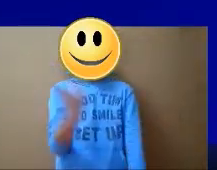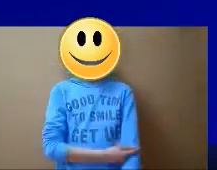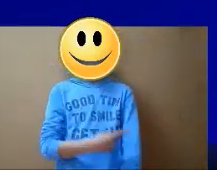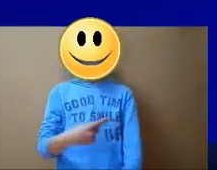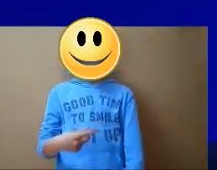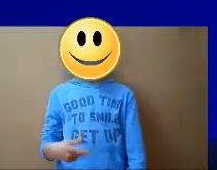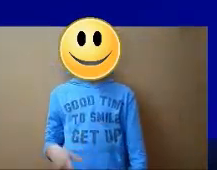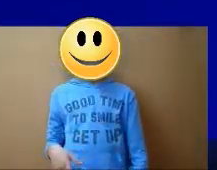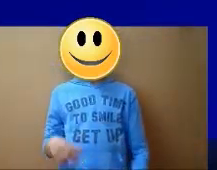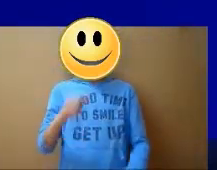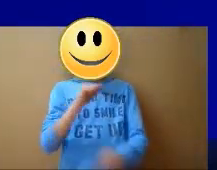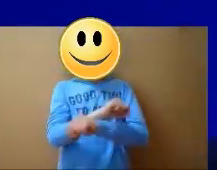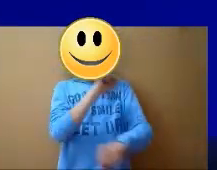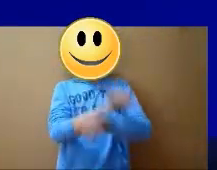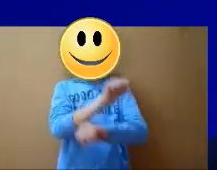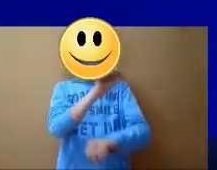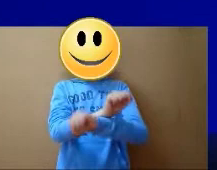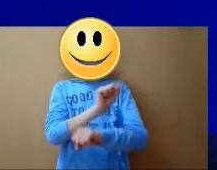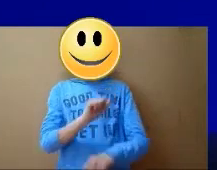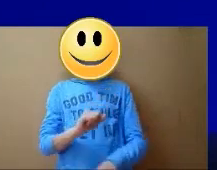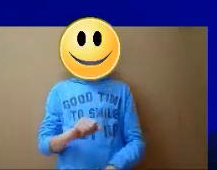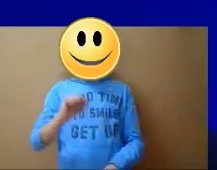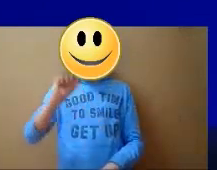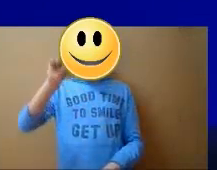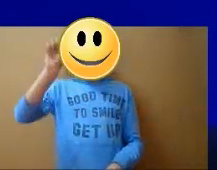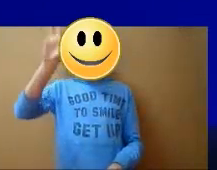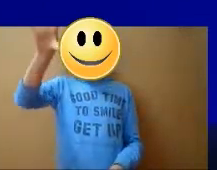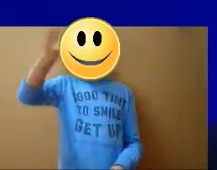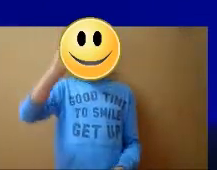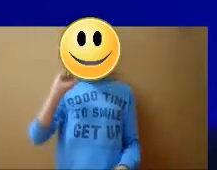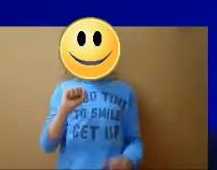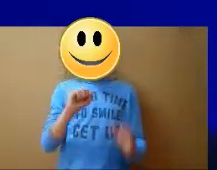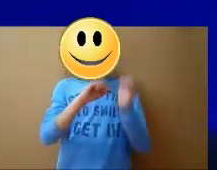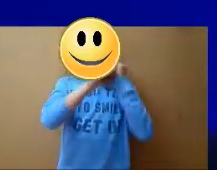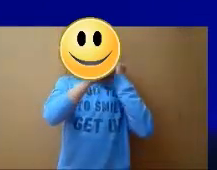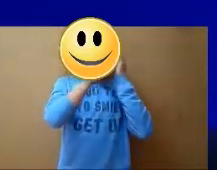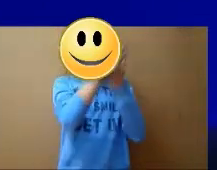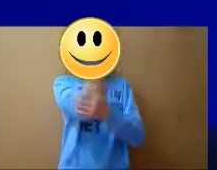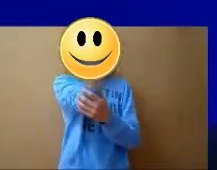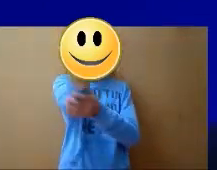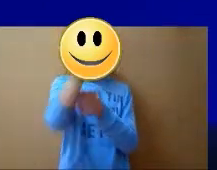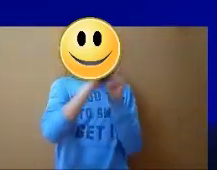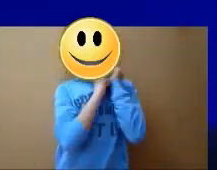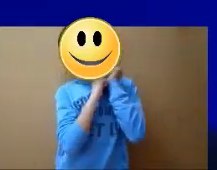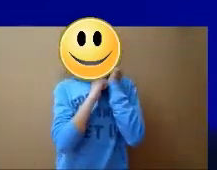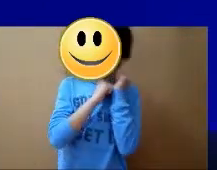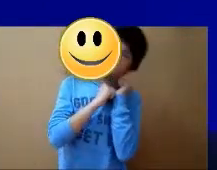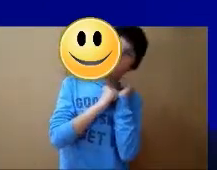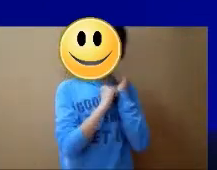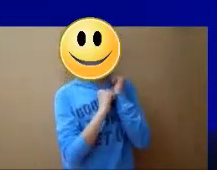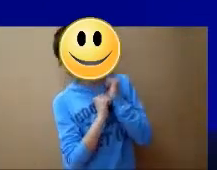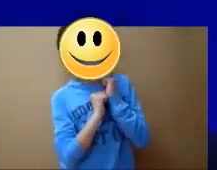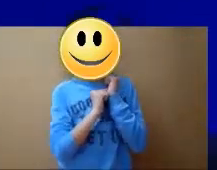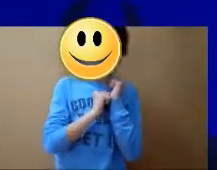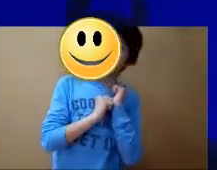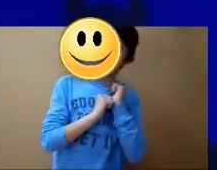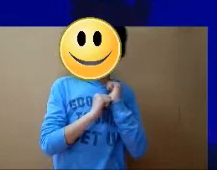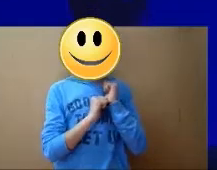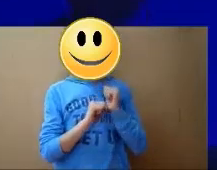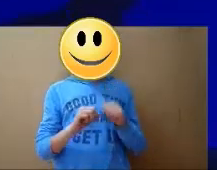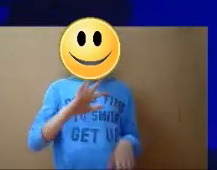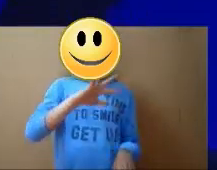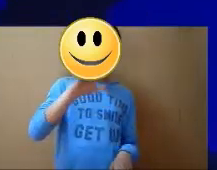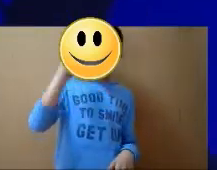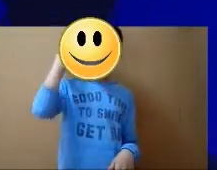um grande touro e partiram para a arriscada tarefa de colocá-lo